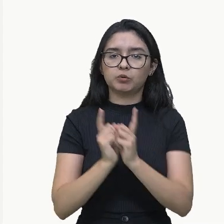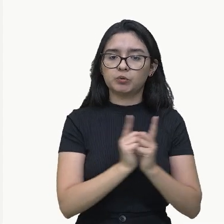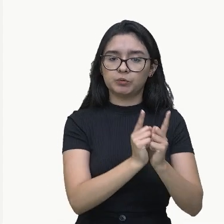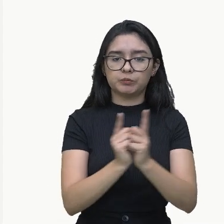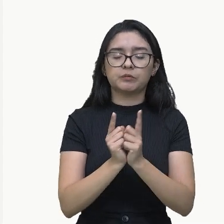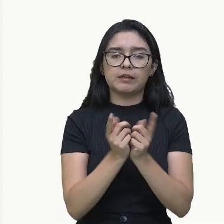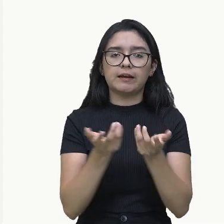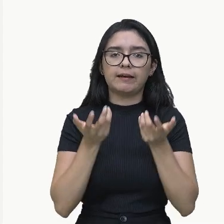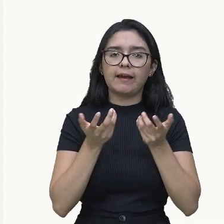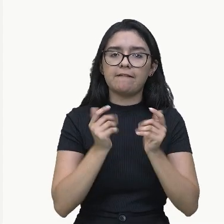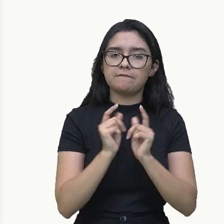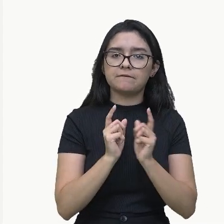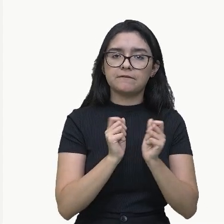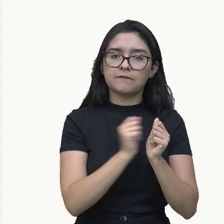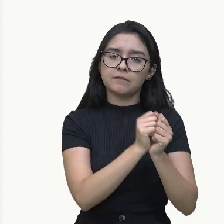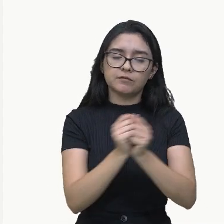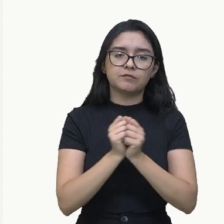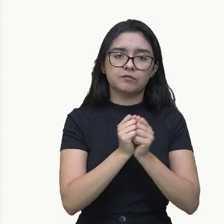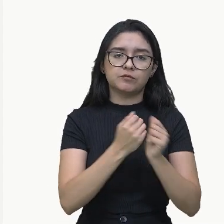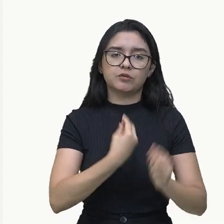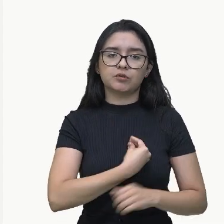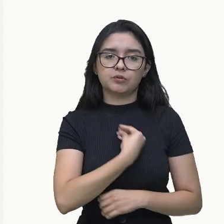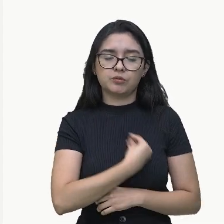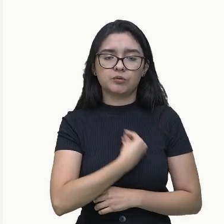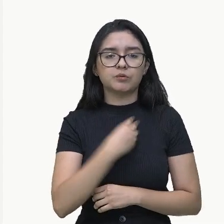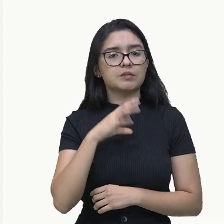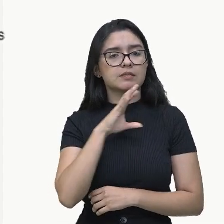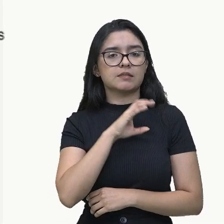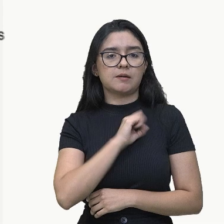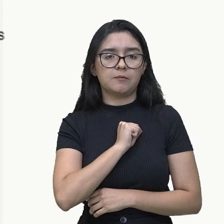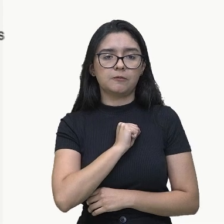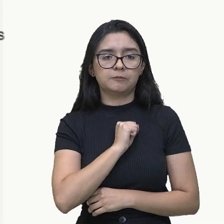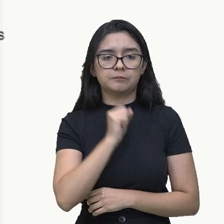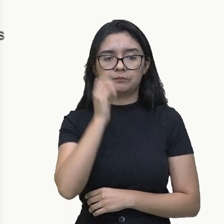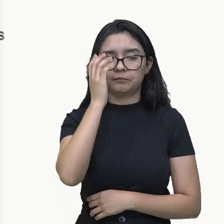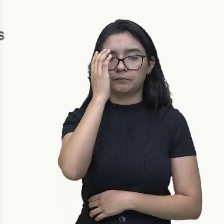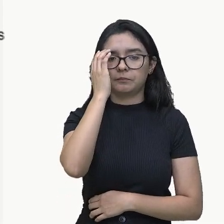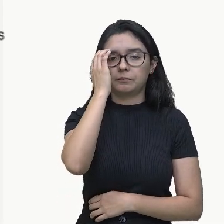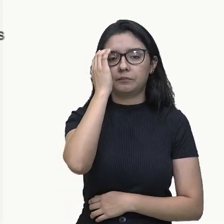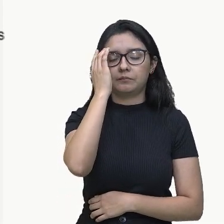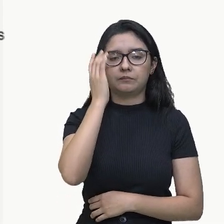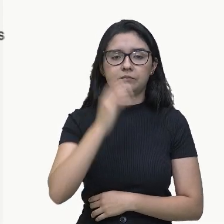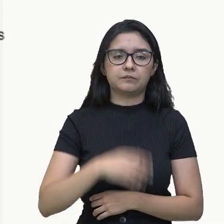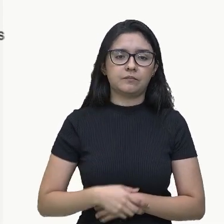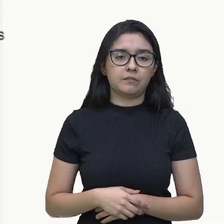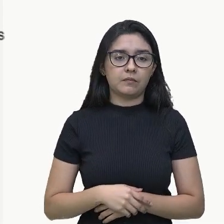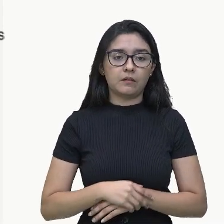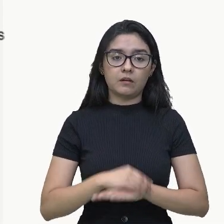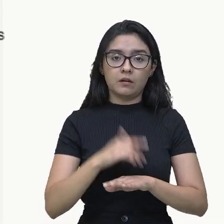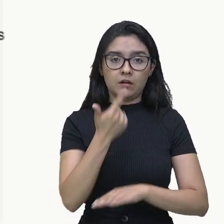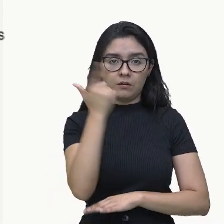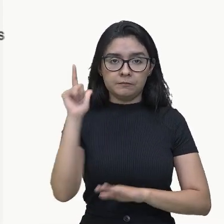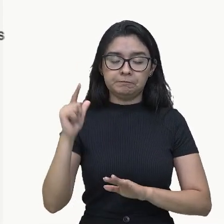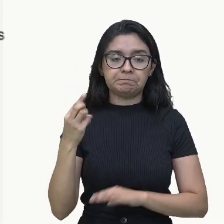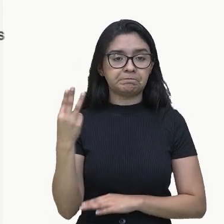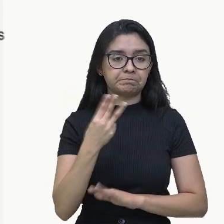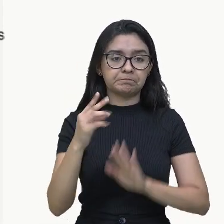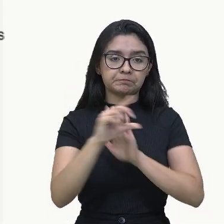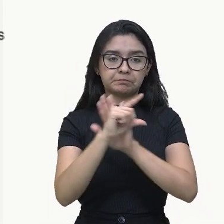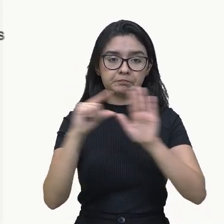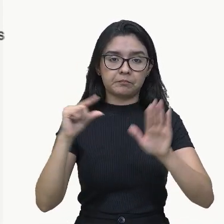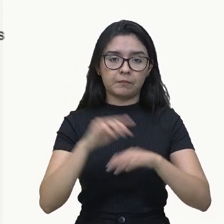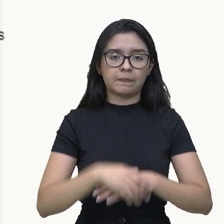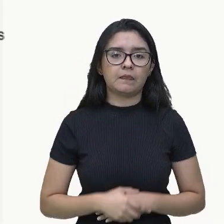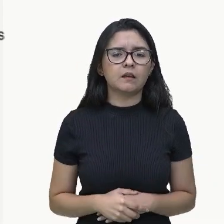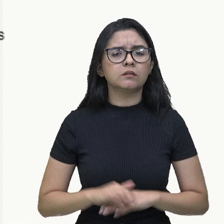quer essa vivência desse amor que ele tanto zela já nos outros versos e assim quando